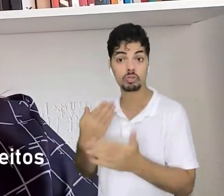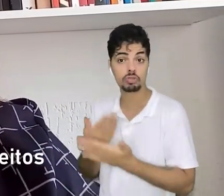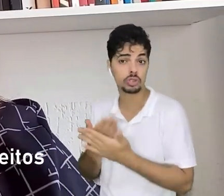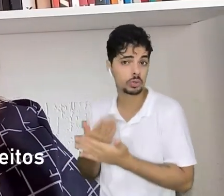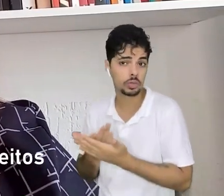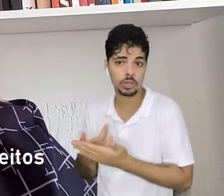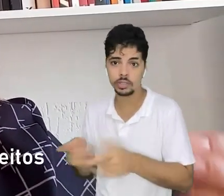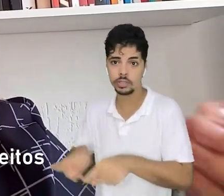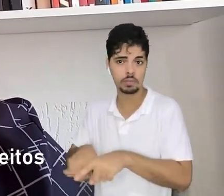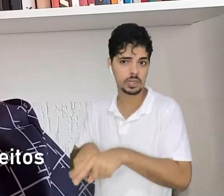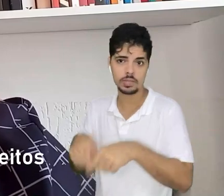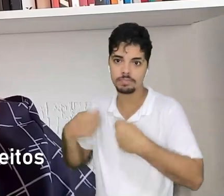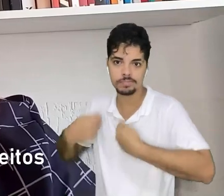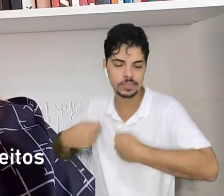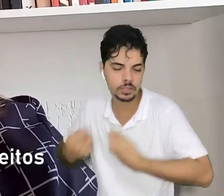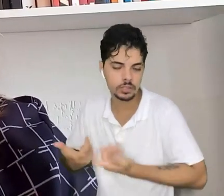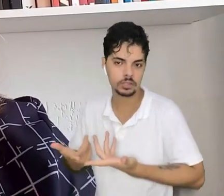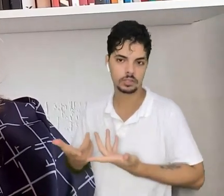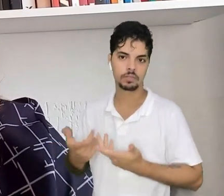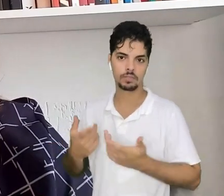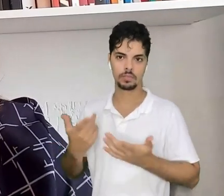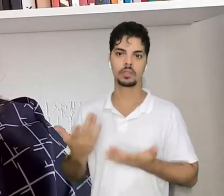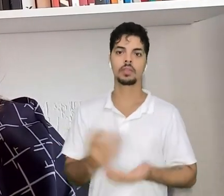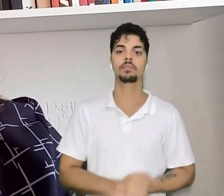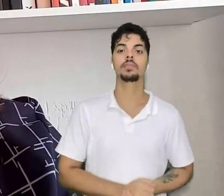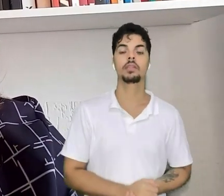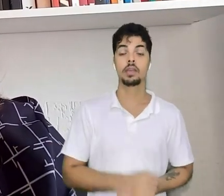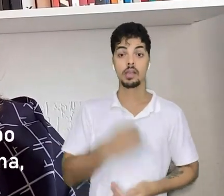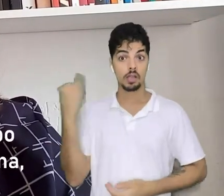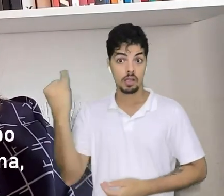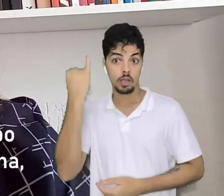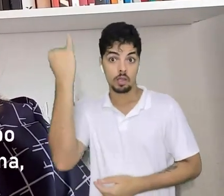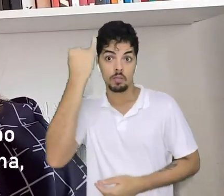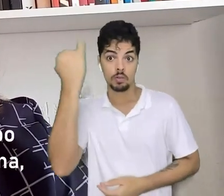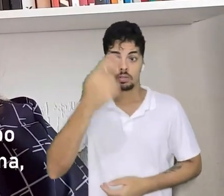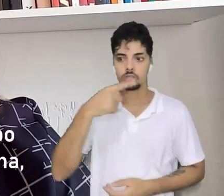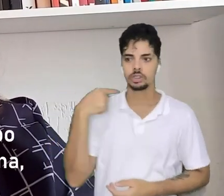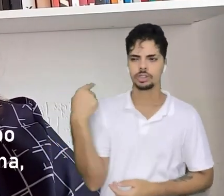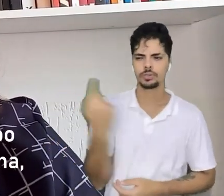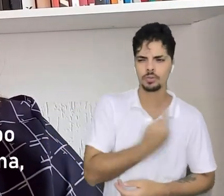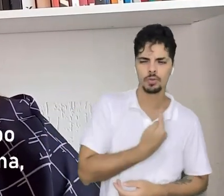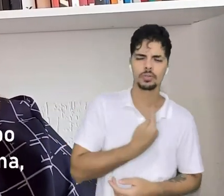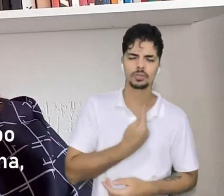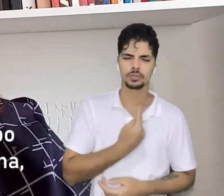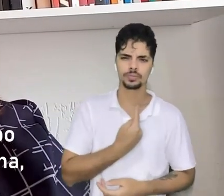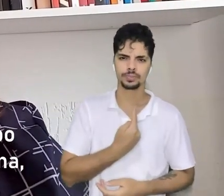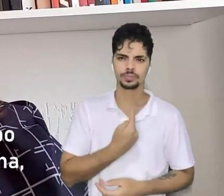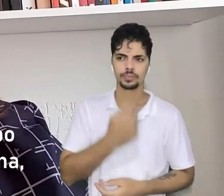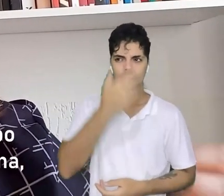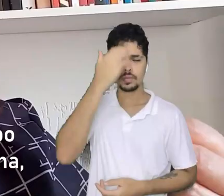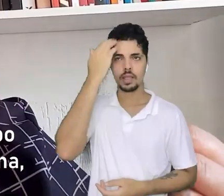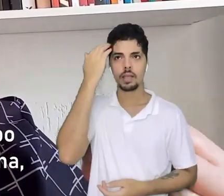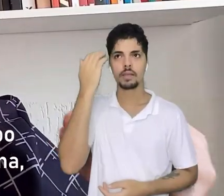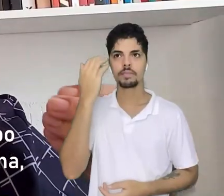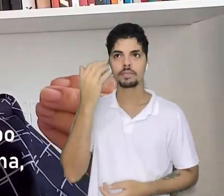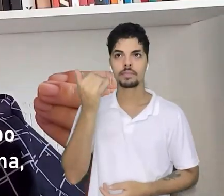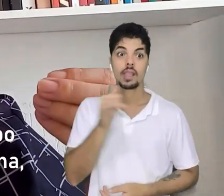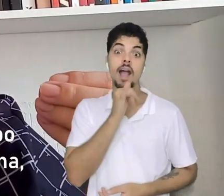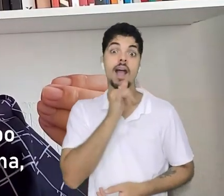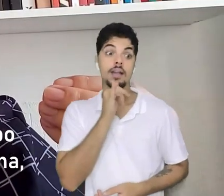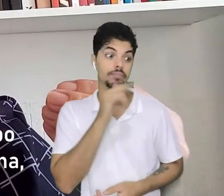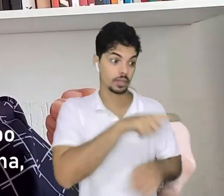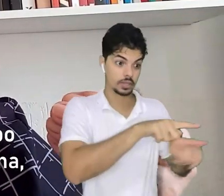que esse sujeitos é que durante muito tempo eles foram